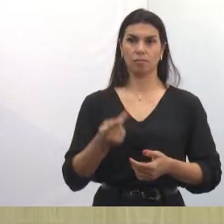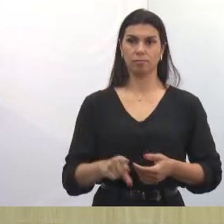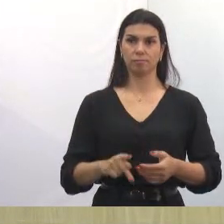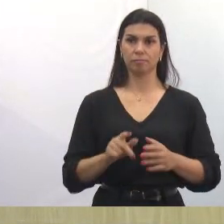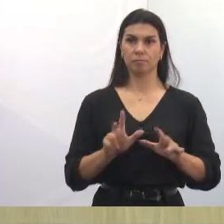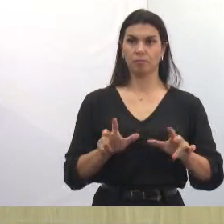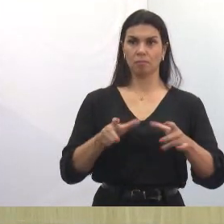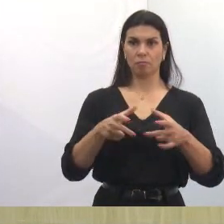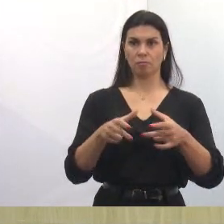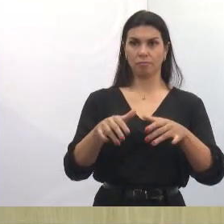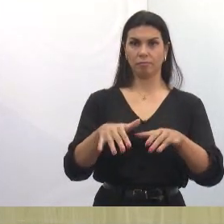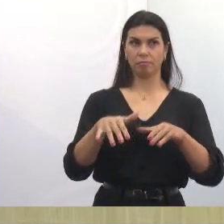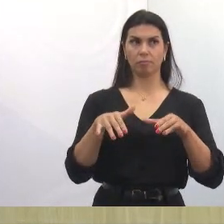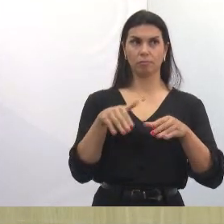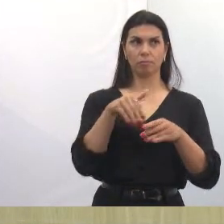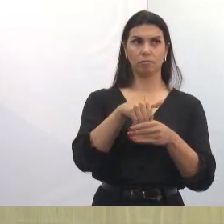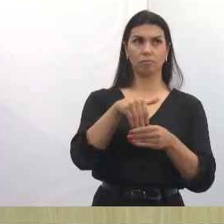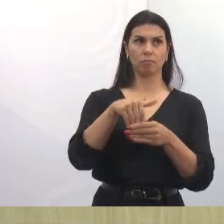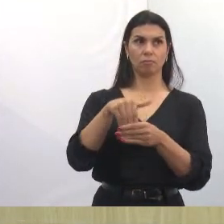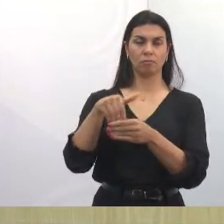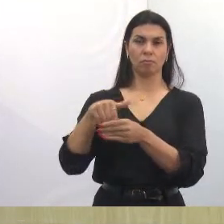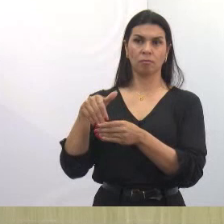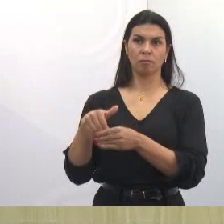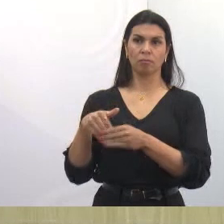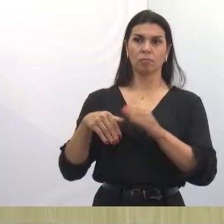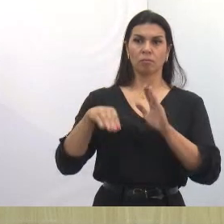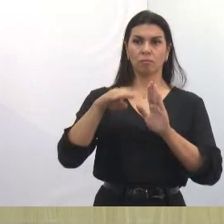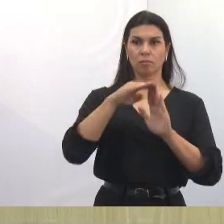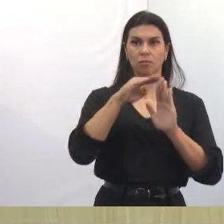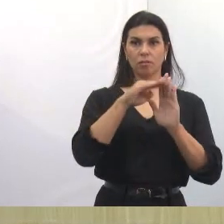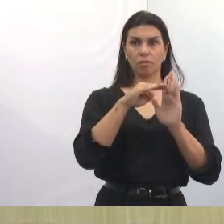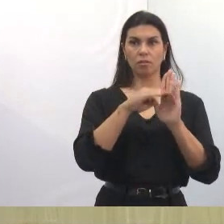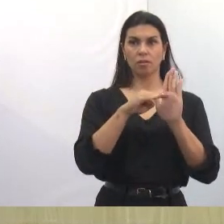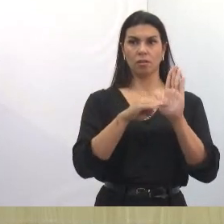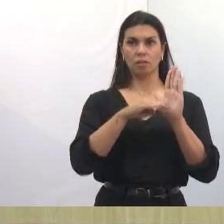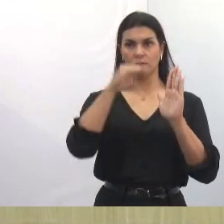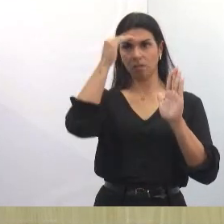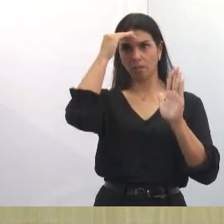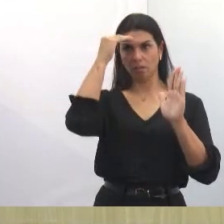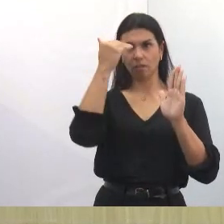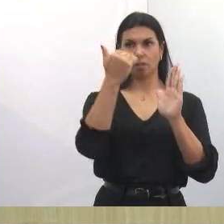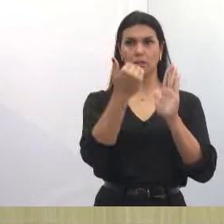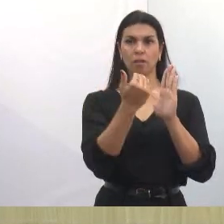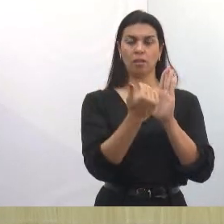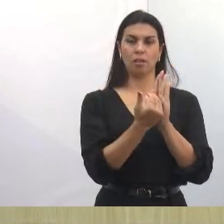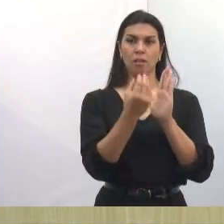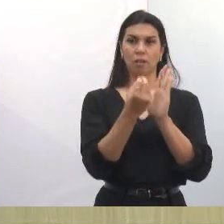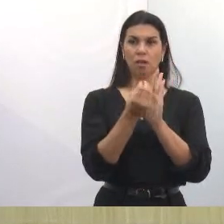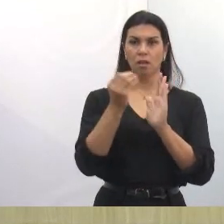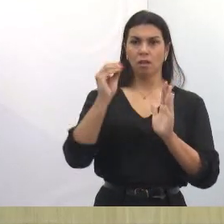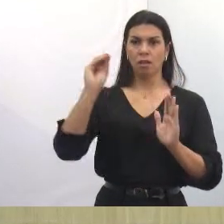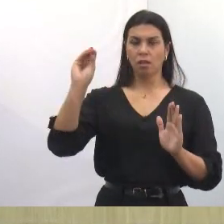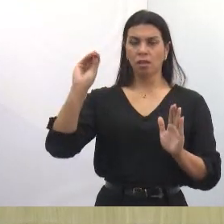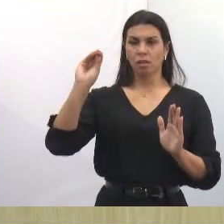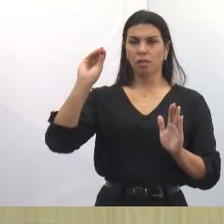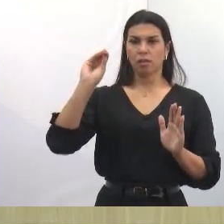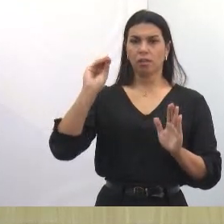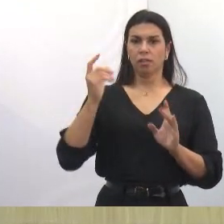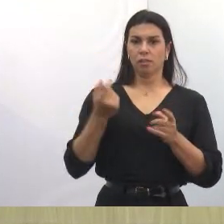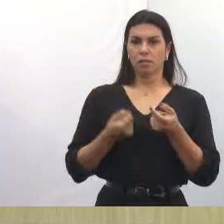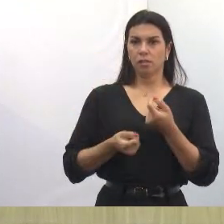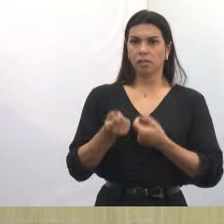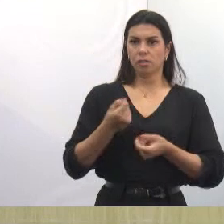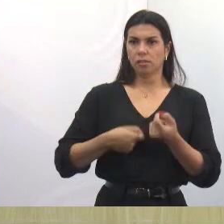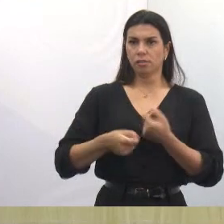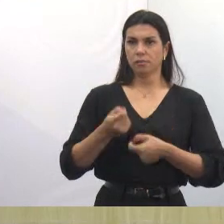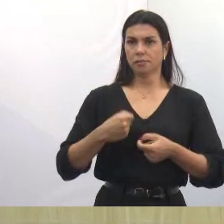ouvido e aprovado pela Igreja Plenário, cumpridas as formalidades regimentais, seja encaminhada à